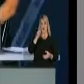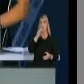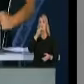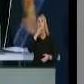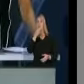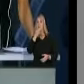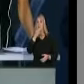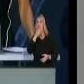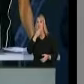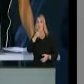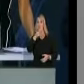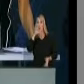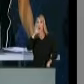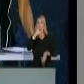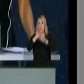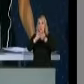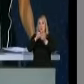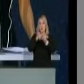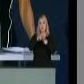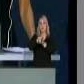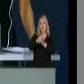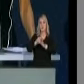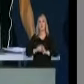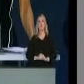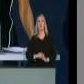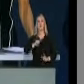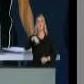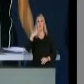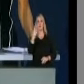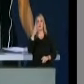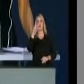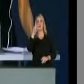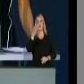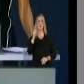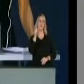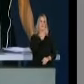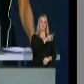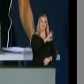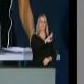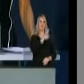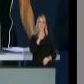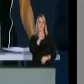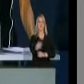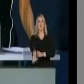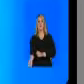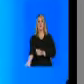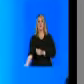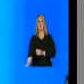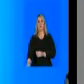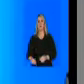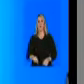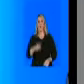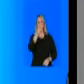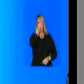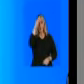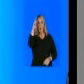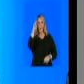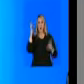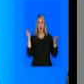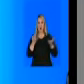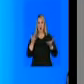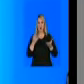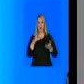Gustavo. Um complemento da pergunta do Gustavo de 15 segundos, depois mais 45 para Pedro Paulo. Candidato, o Uber hoje funciona no